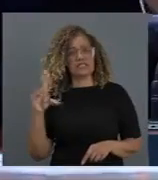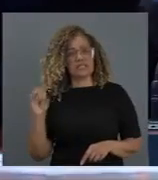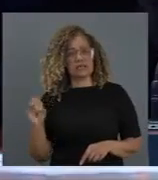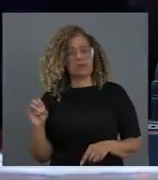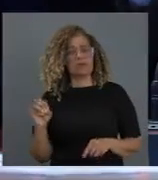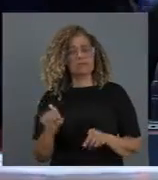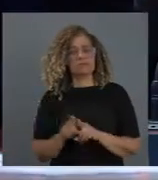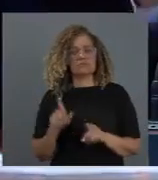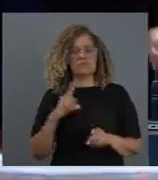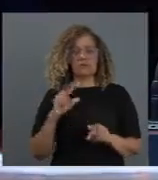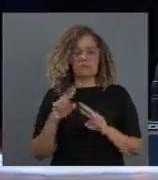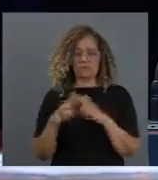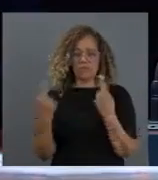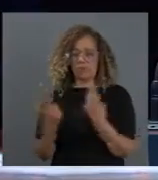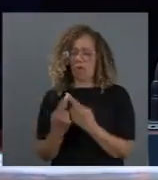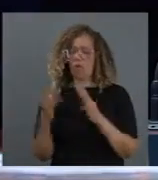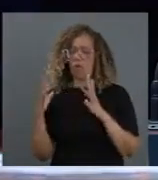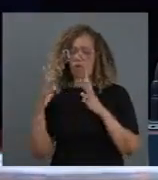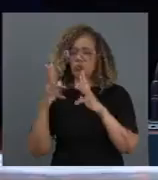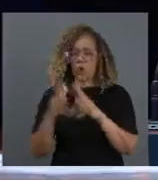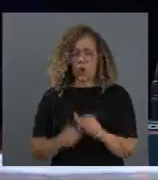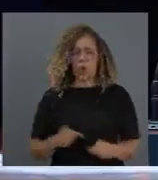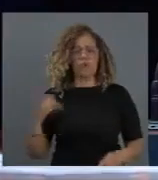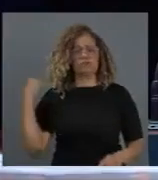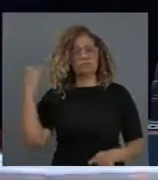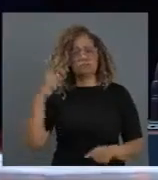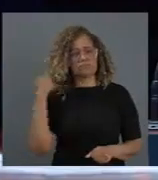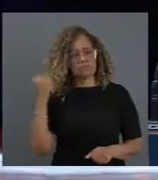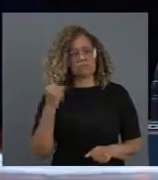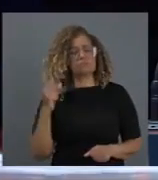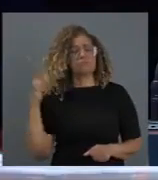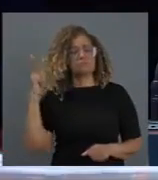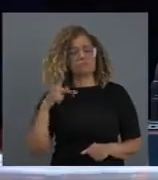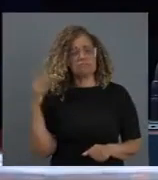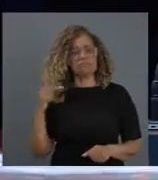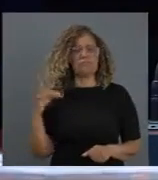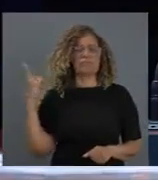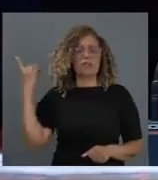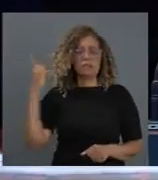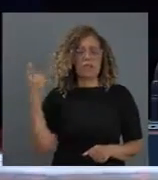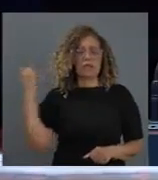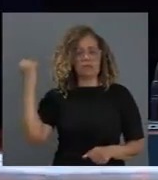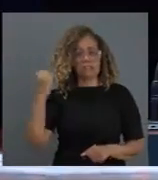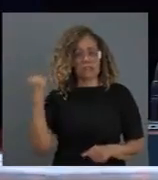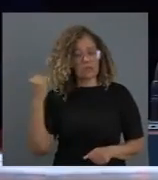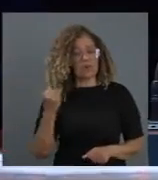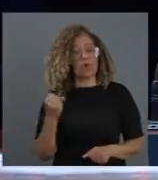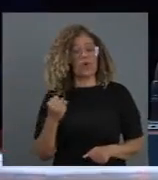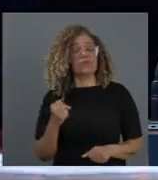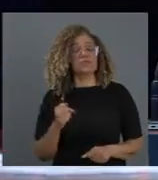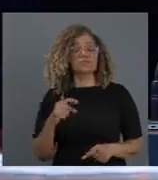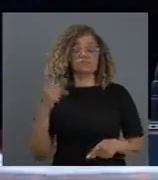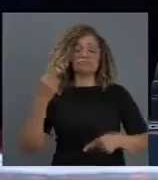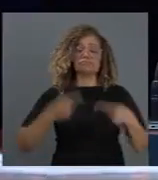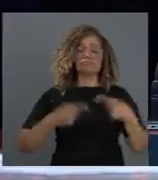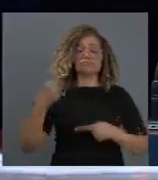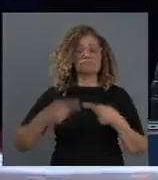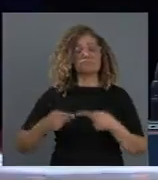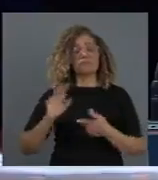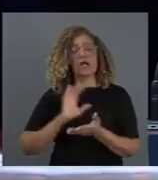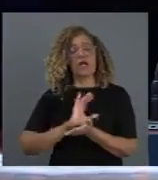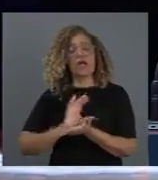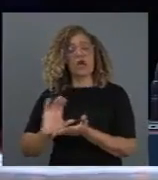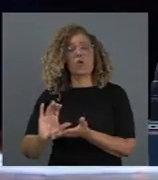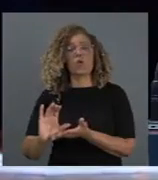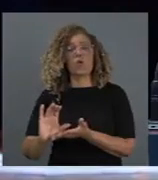com todos os parlamentares possíveis, né? Deputados e os 3 senadores, para discutir recursos